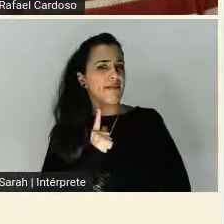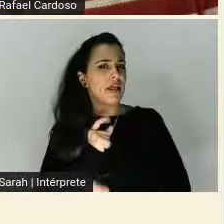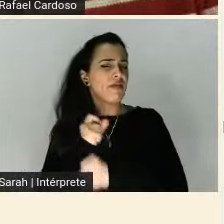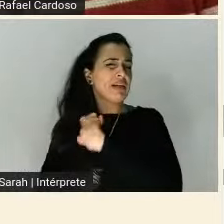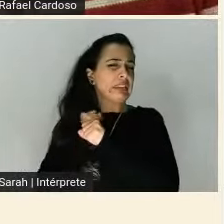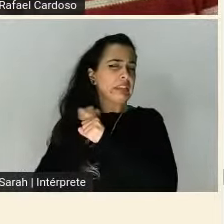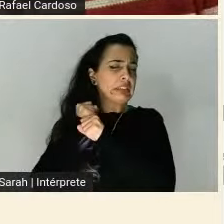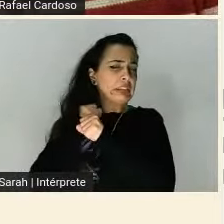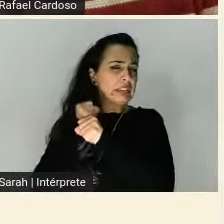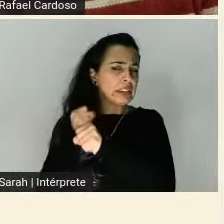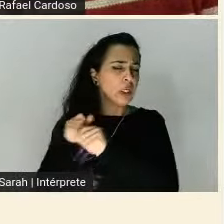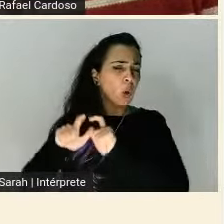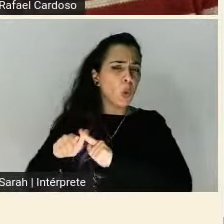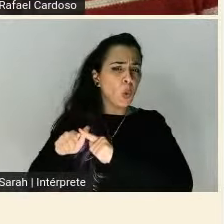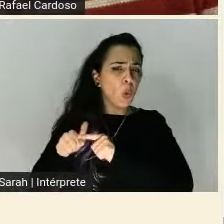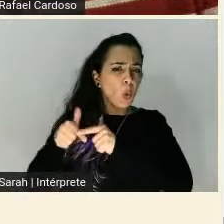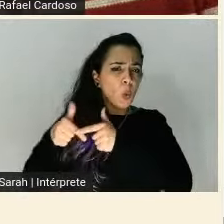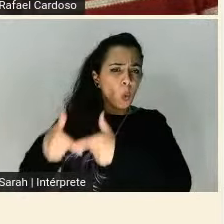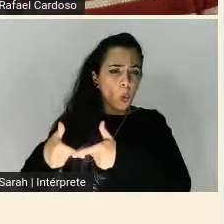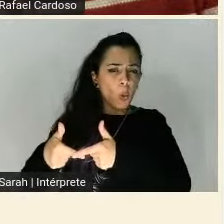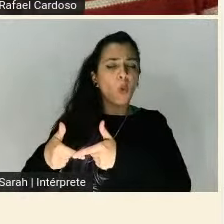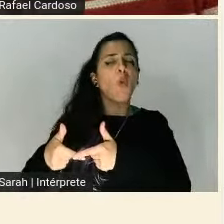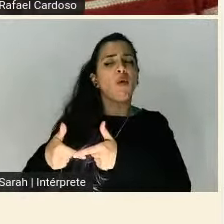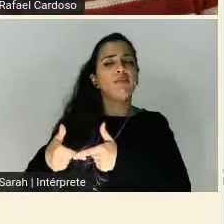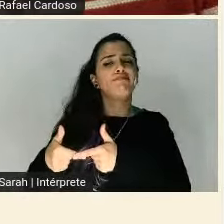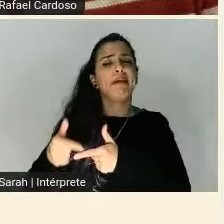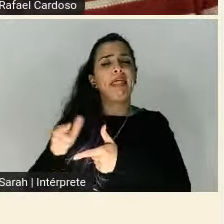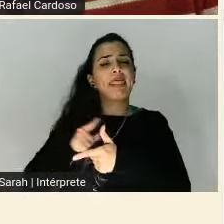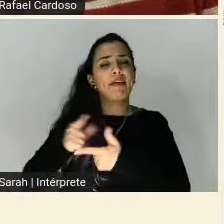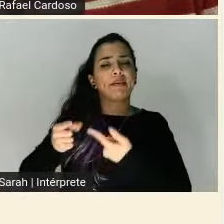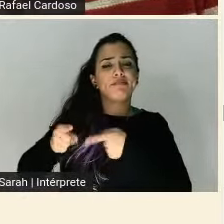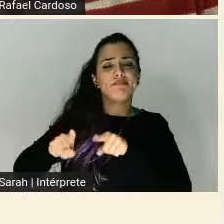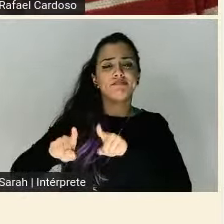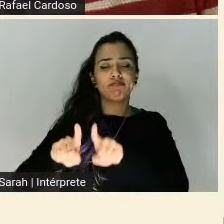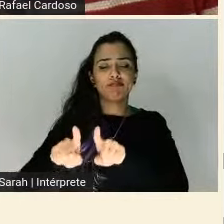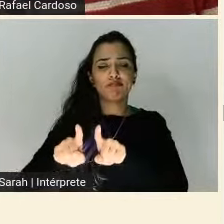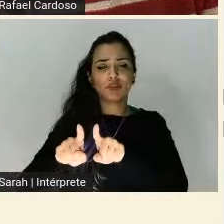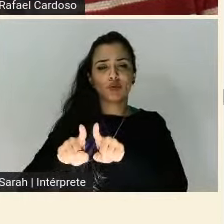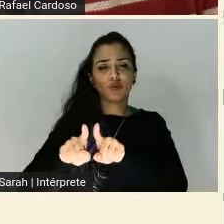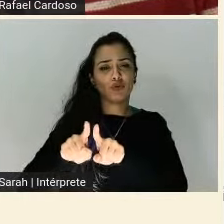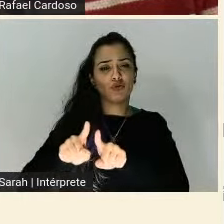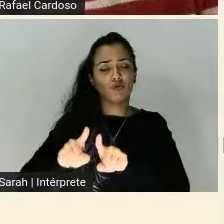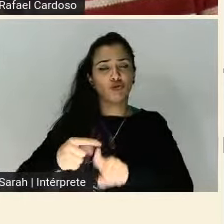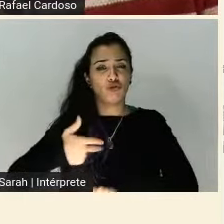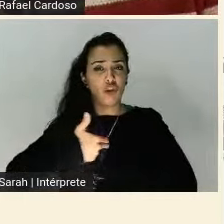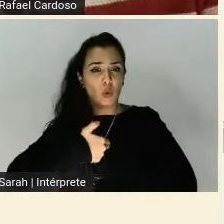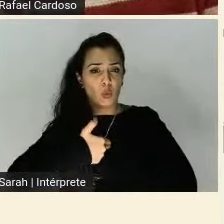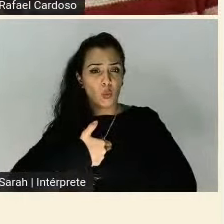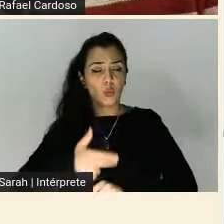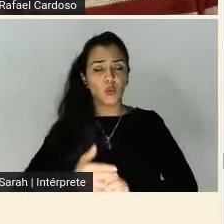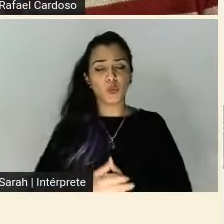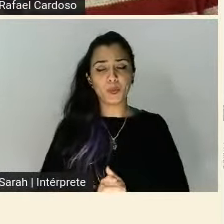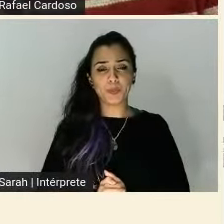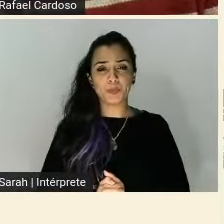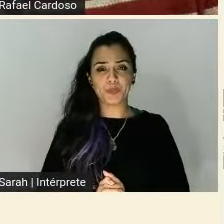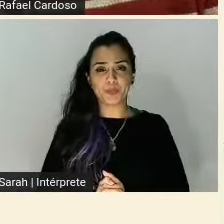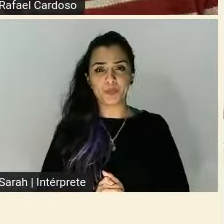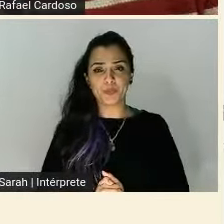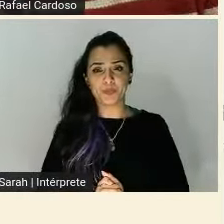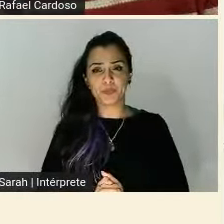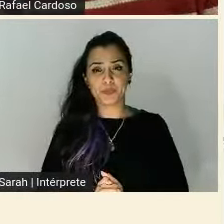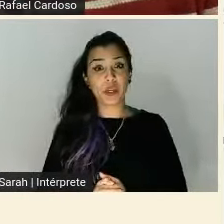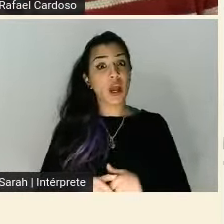luta, inconcebivelmente se alinhava com Getúlio na campanha do queremismo. Quando o livro